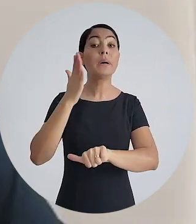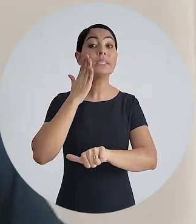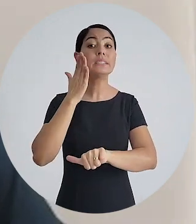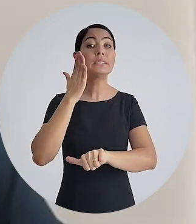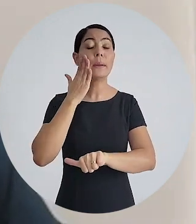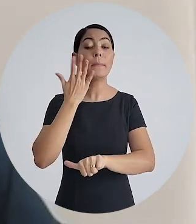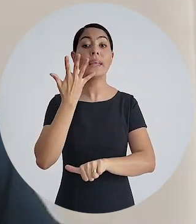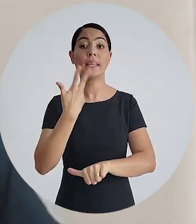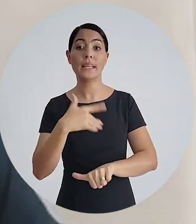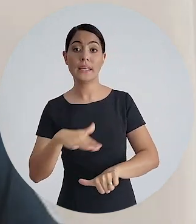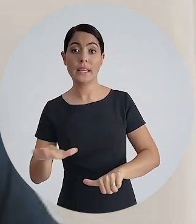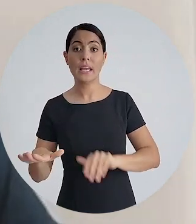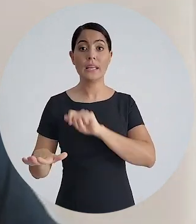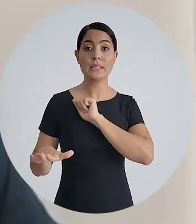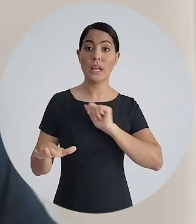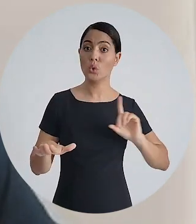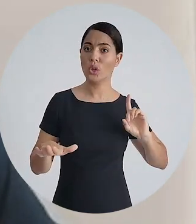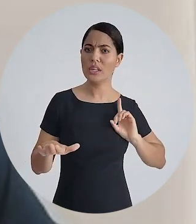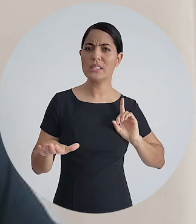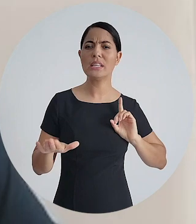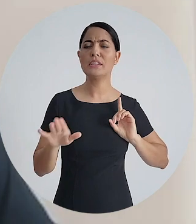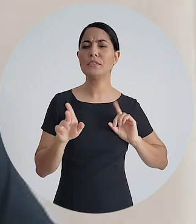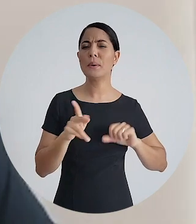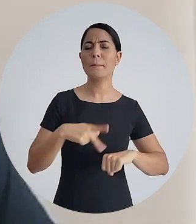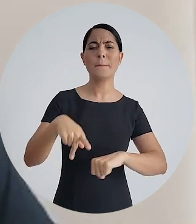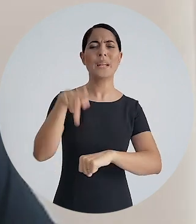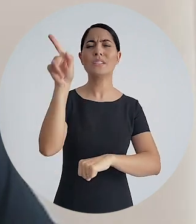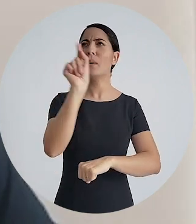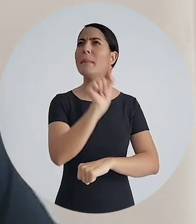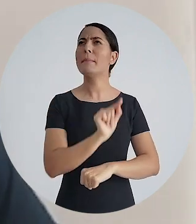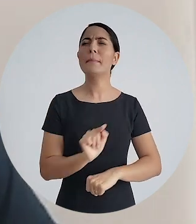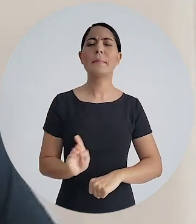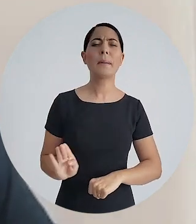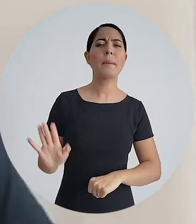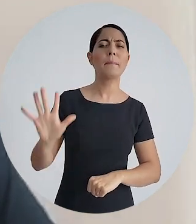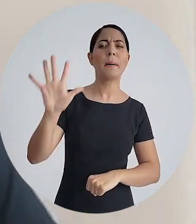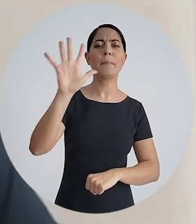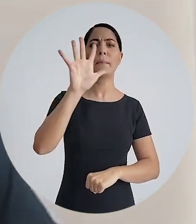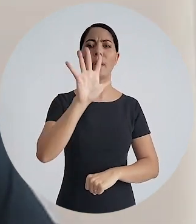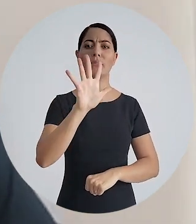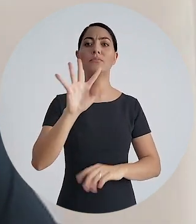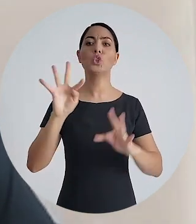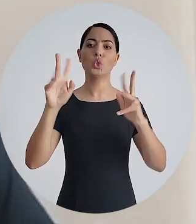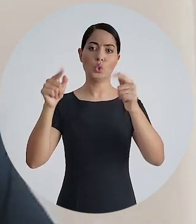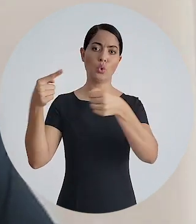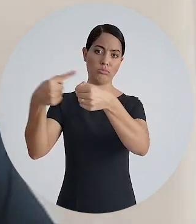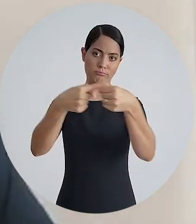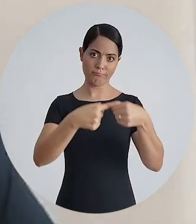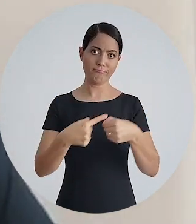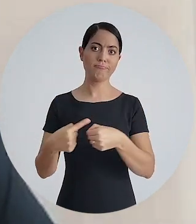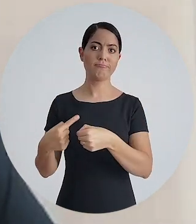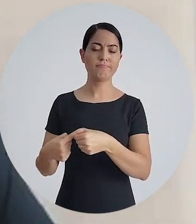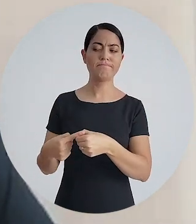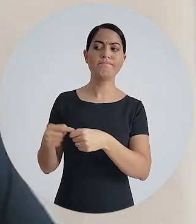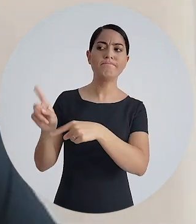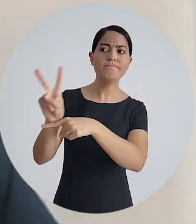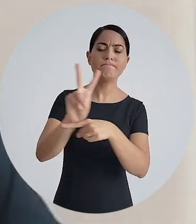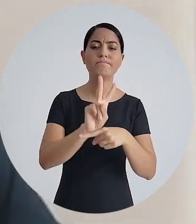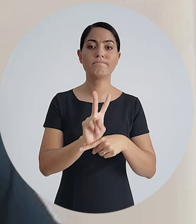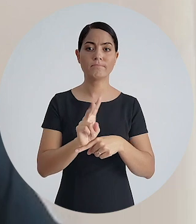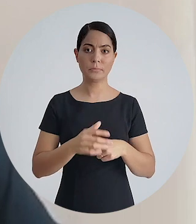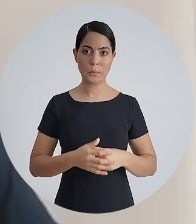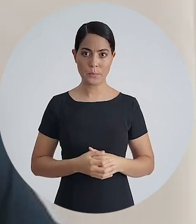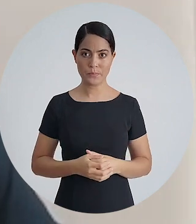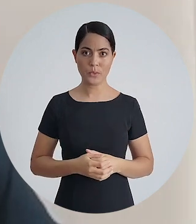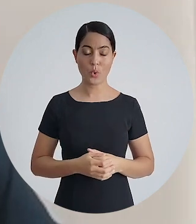discussão das necessidades de crianças e adolescentes em todo o país, em todos os municípios brasileiros.